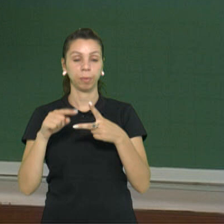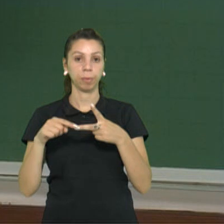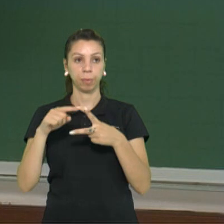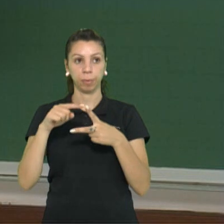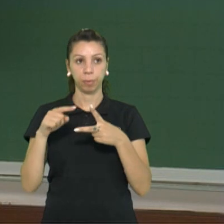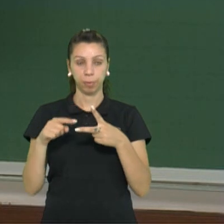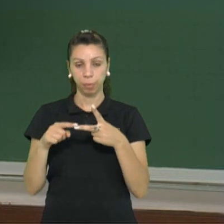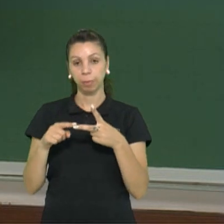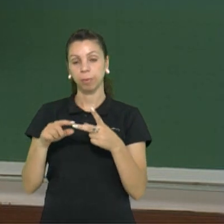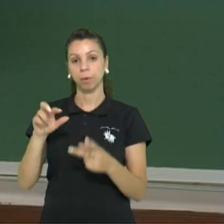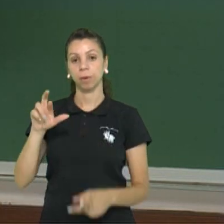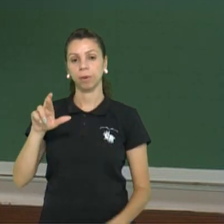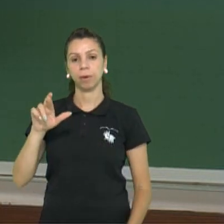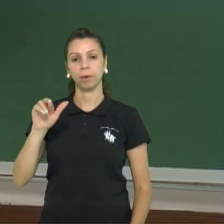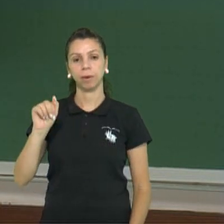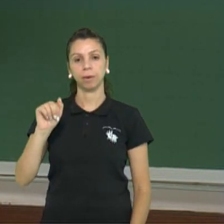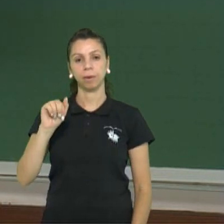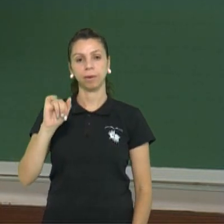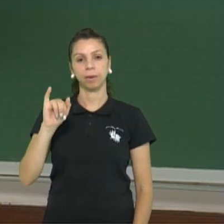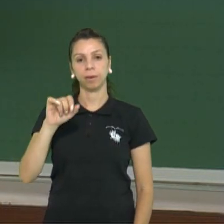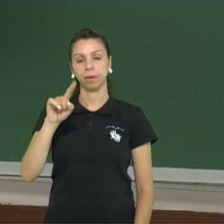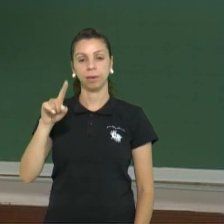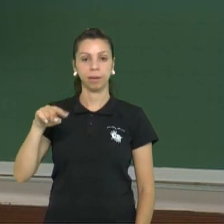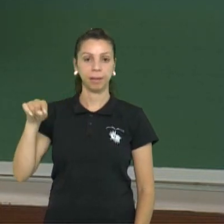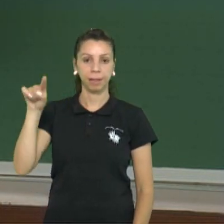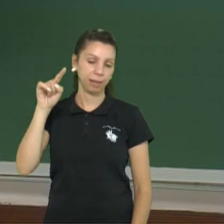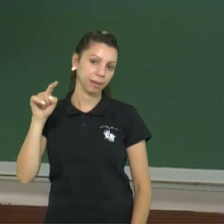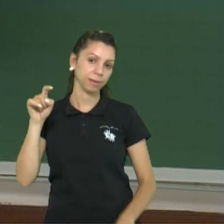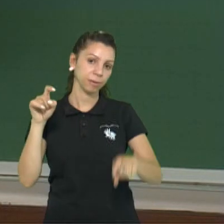raízes, tá? Você vai falar, professor, mas eu ali pedi